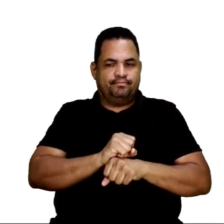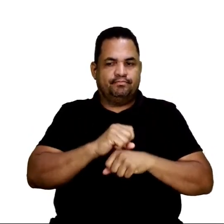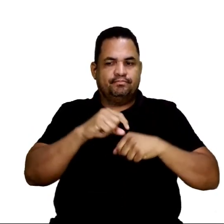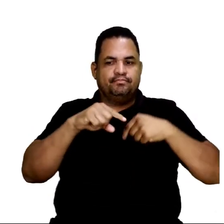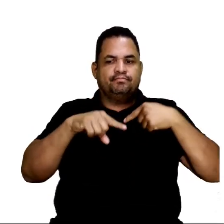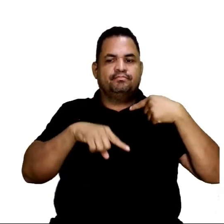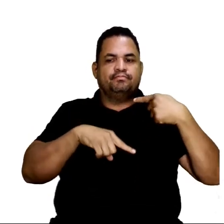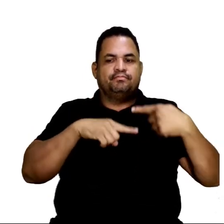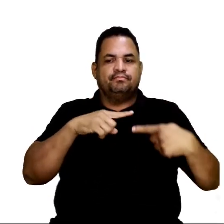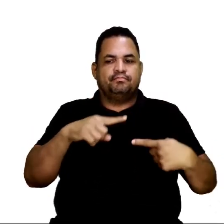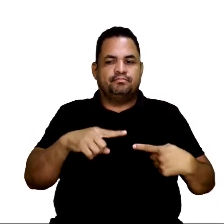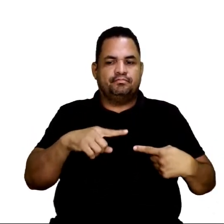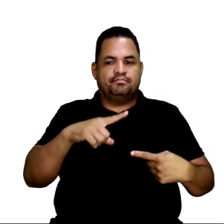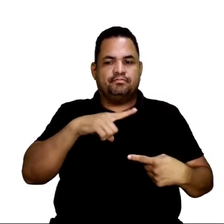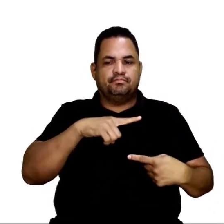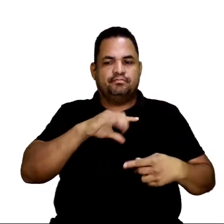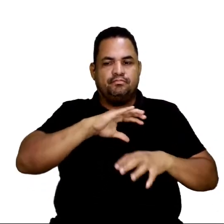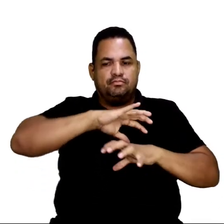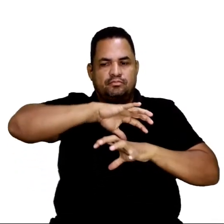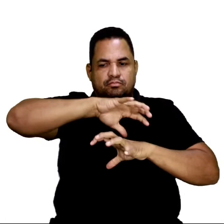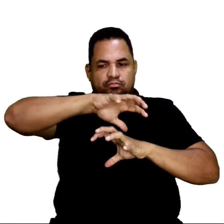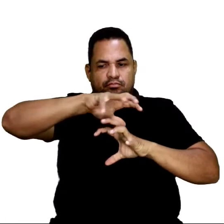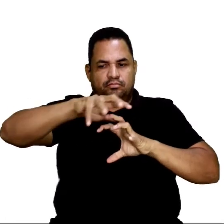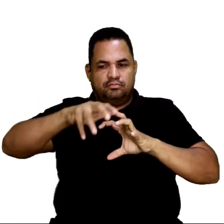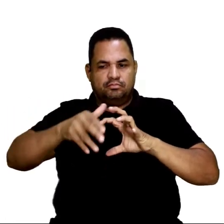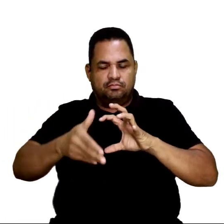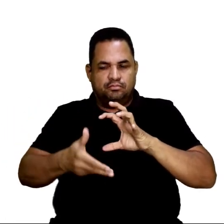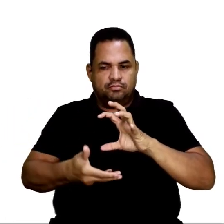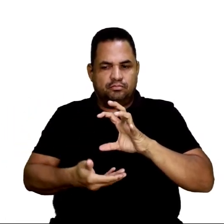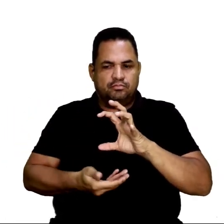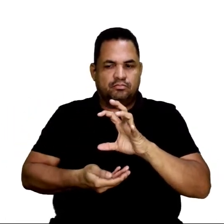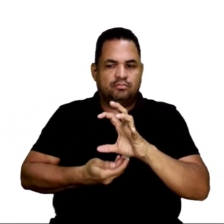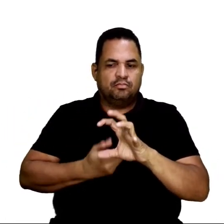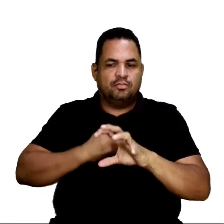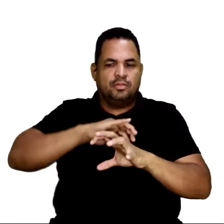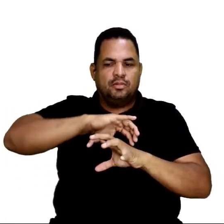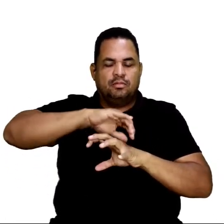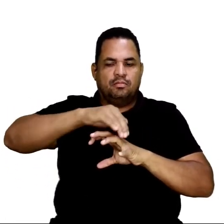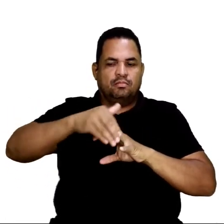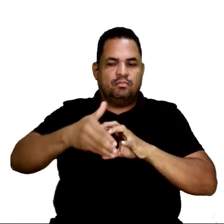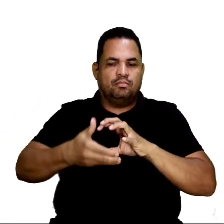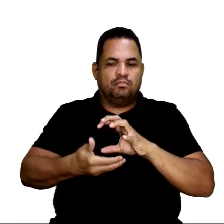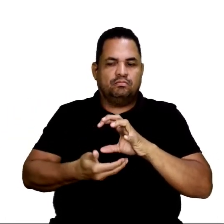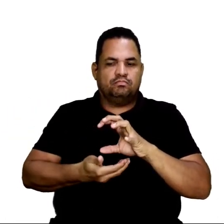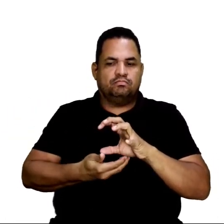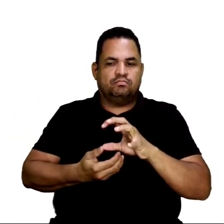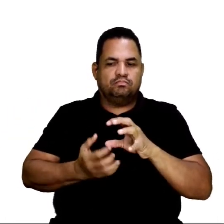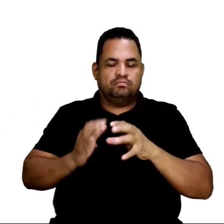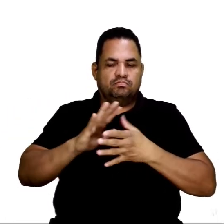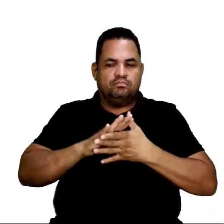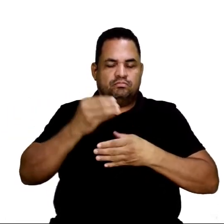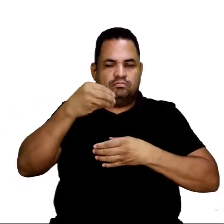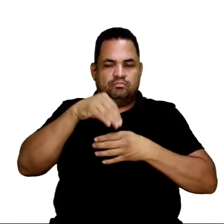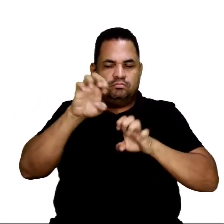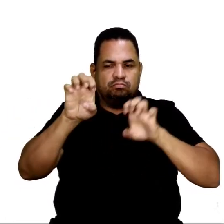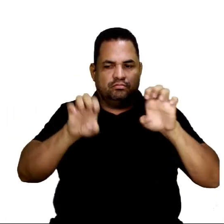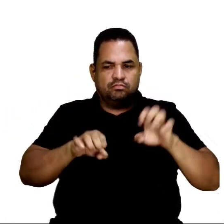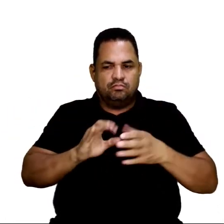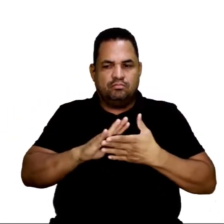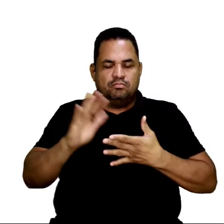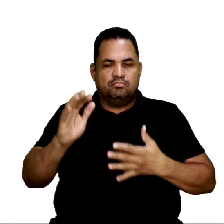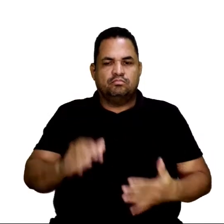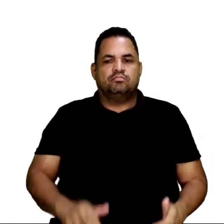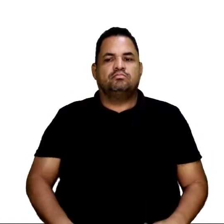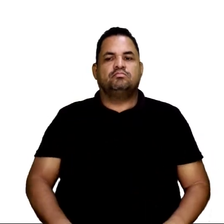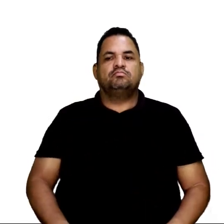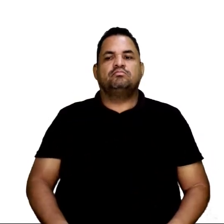partir dali, ela vai cobrir, é como se ele se moldar-se internamente ali a esse endométrio.